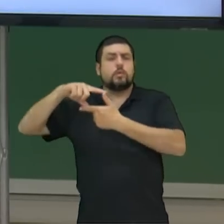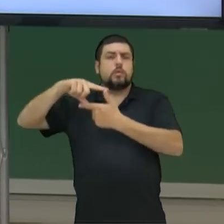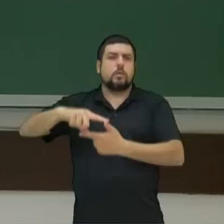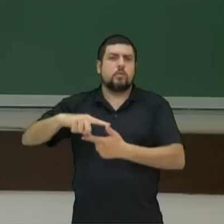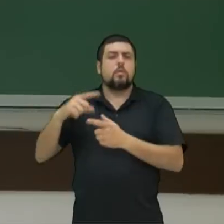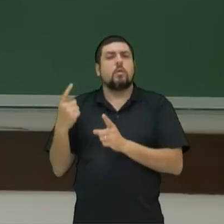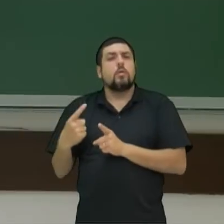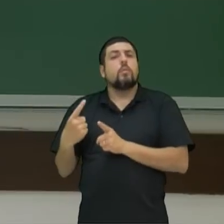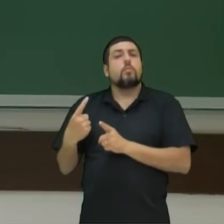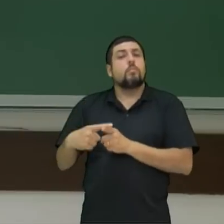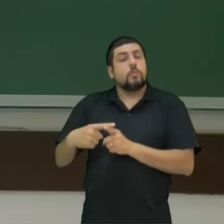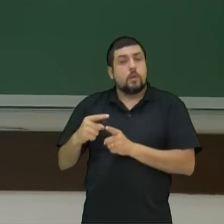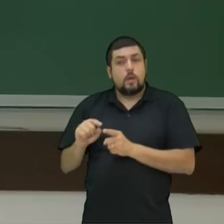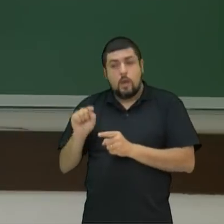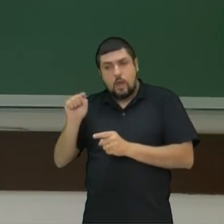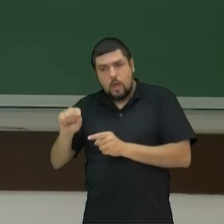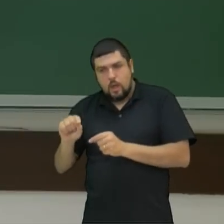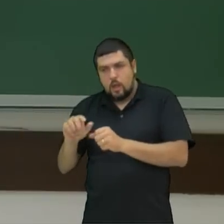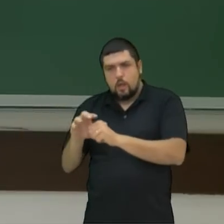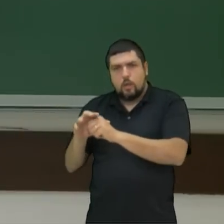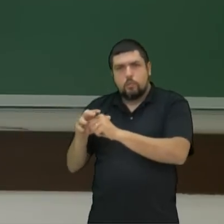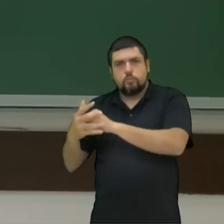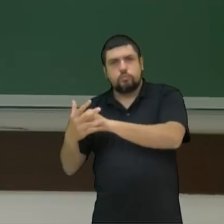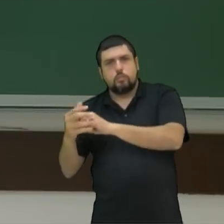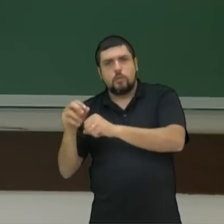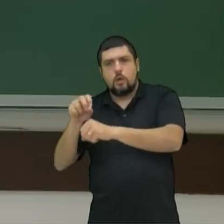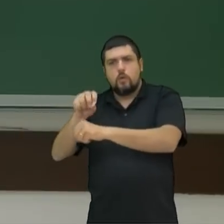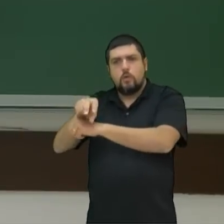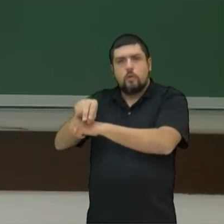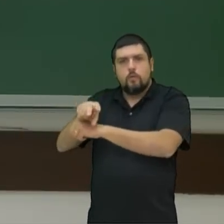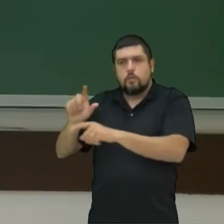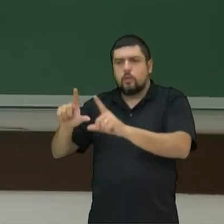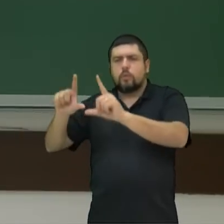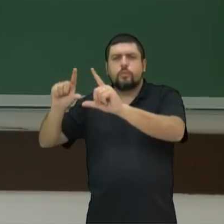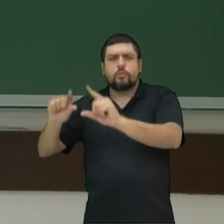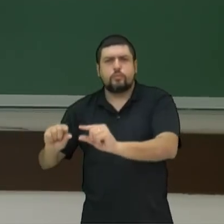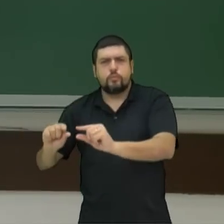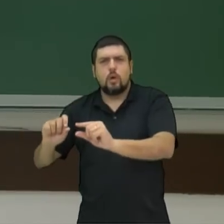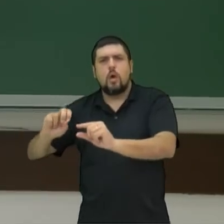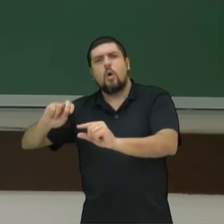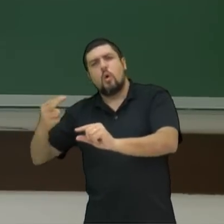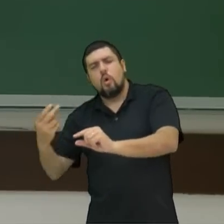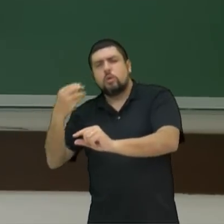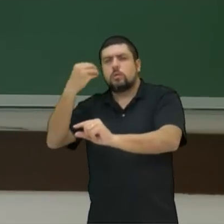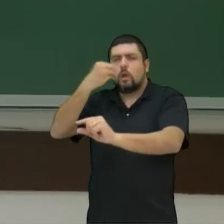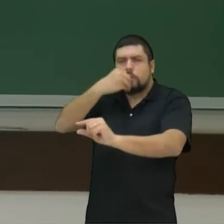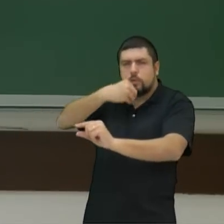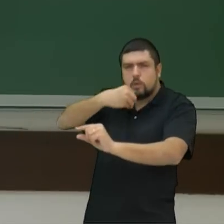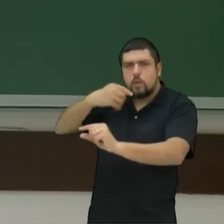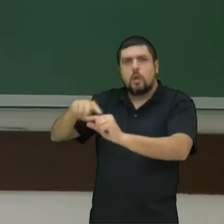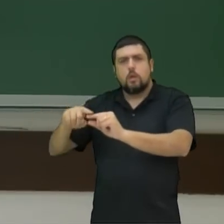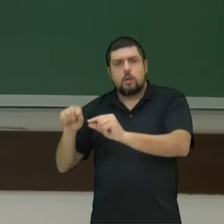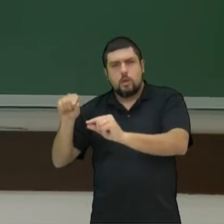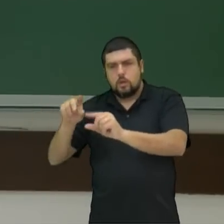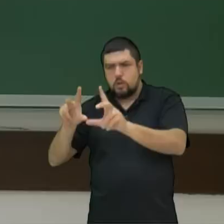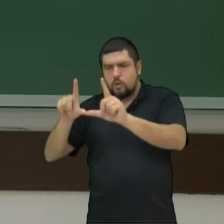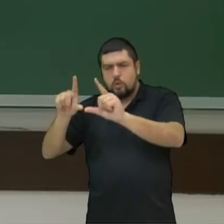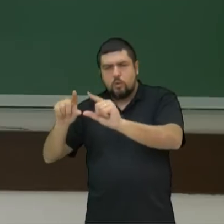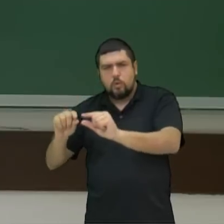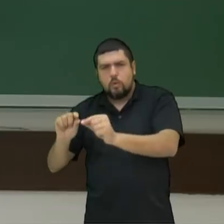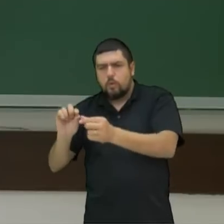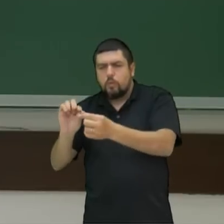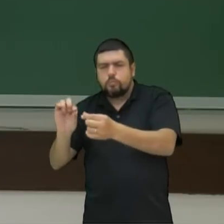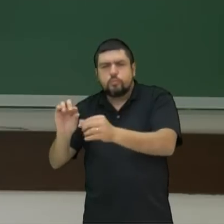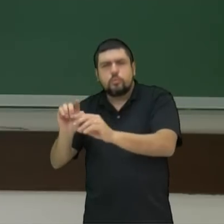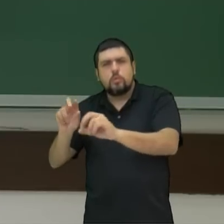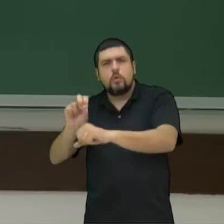Por quê? Porque ela recebe o próprio antígeno, ou o vírus inativado, ou ele enfraquecido, ou ainda poderia ser um pedacinho do vírus.